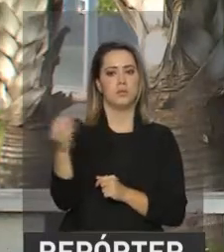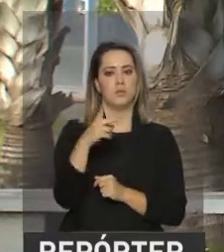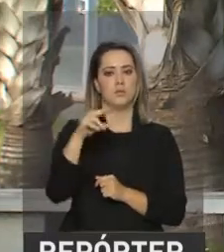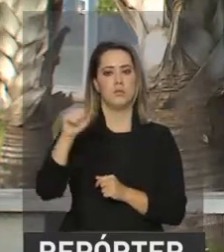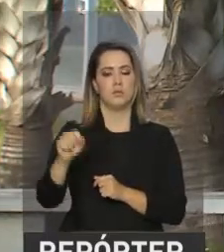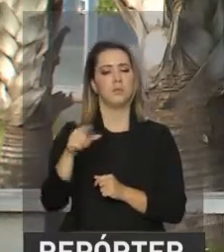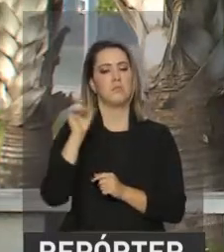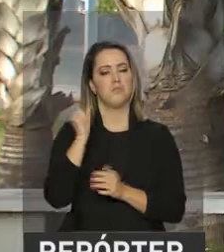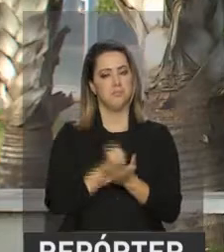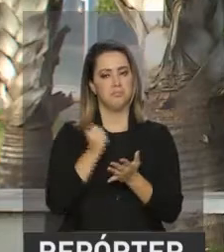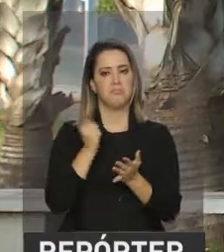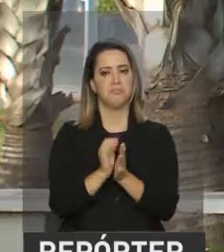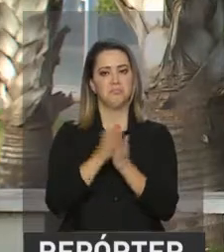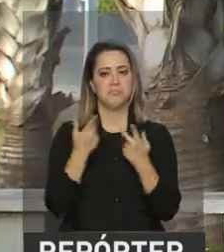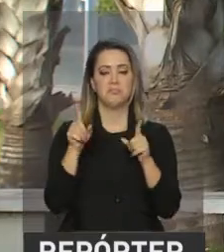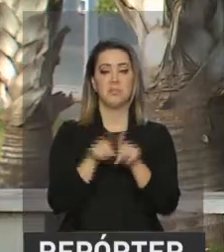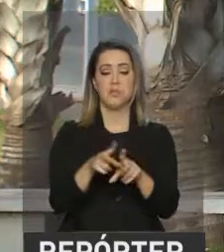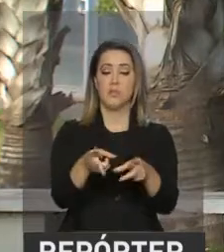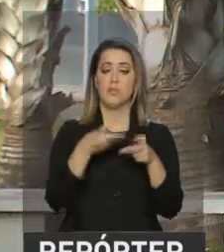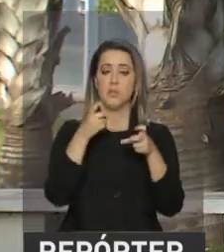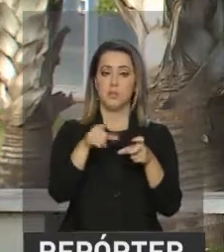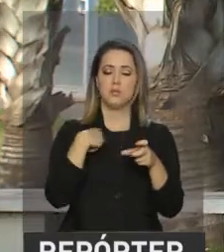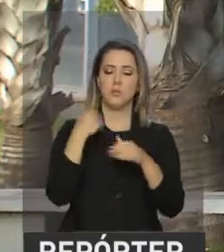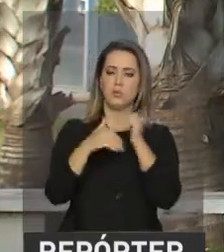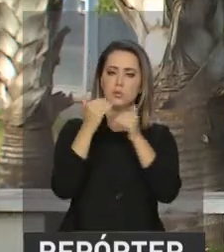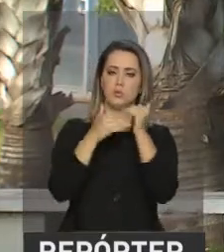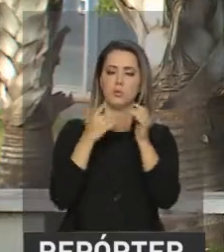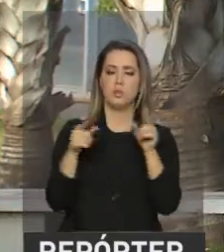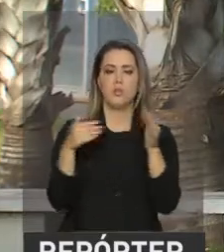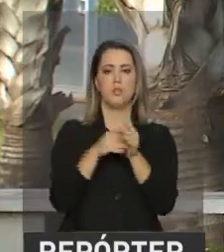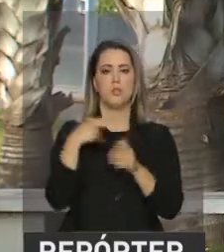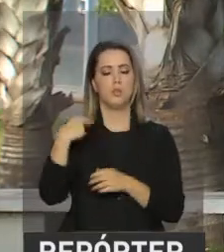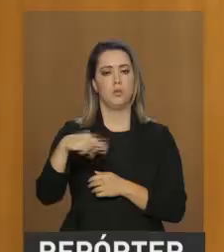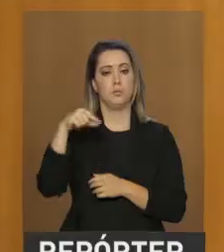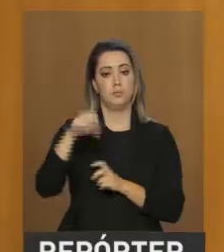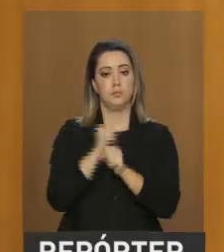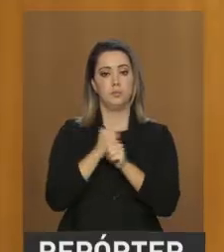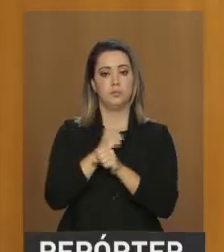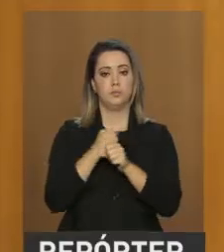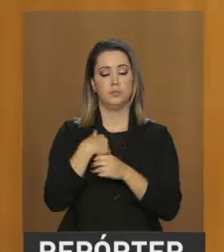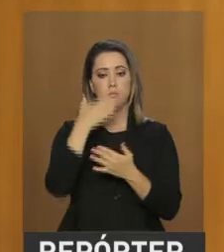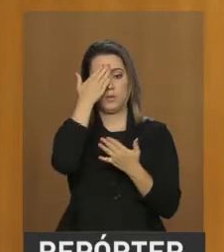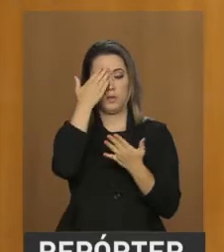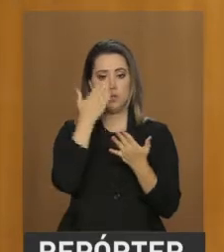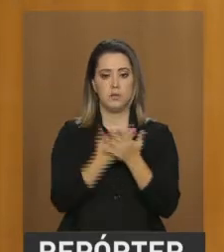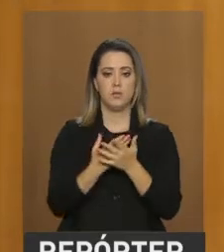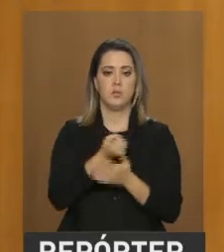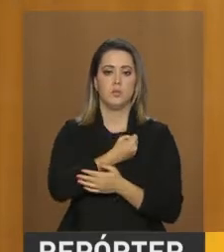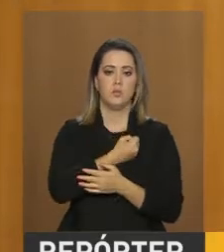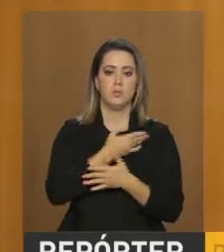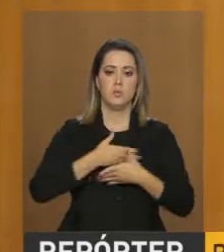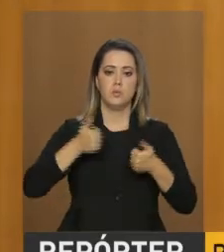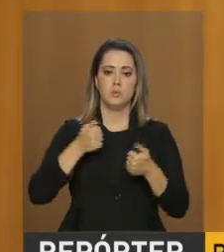ea expectativa do governo é que esse número continue crescendo até novembro desse ano eu acredito que em números melhores na